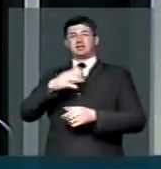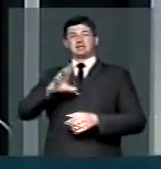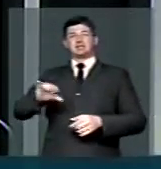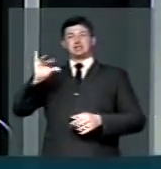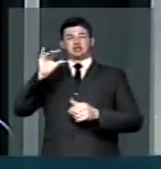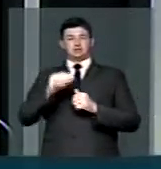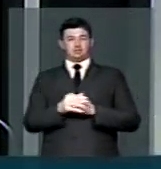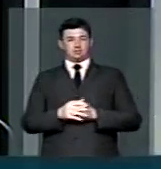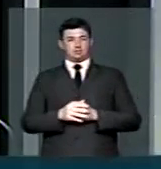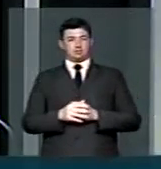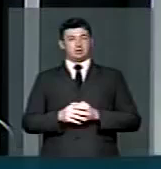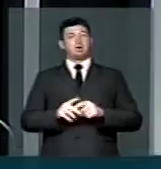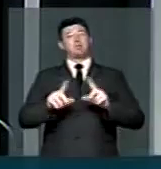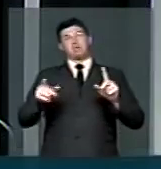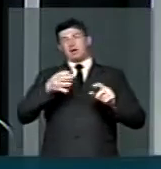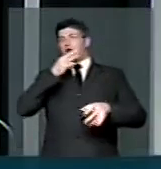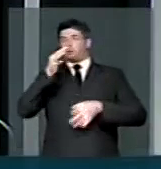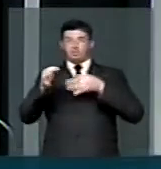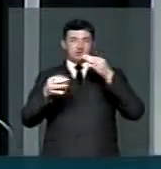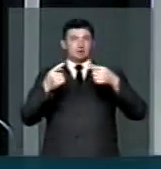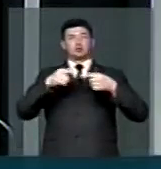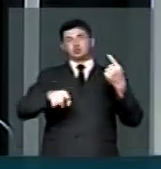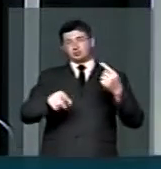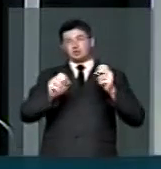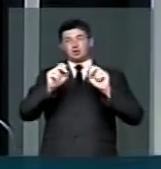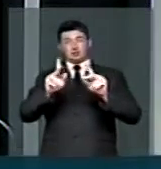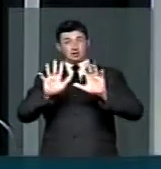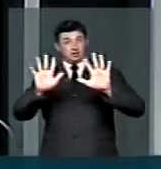científico. Embora haja discordâncias,